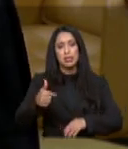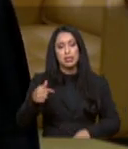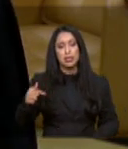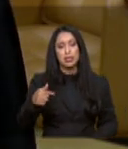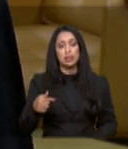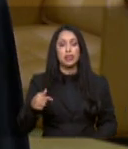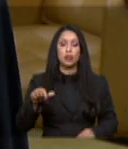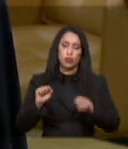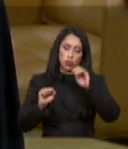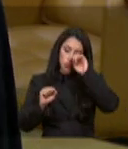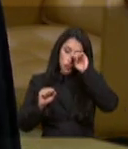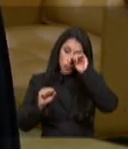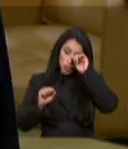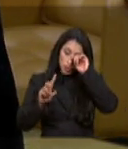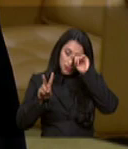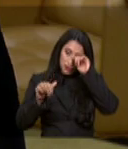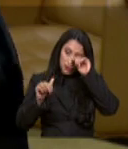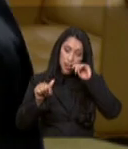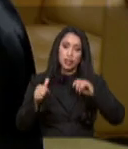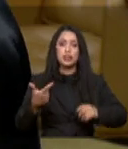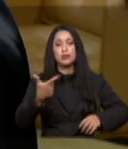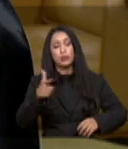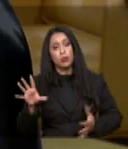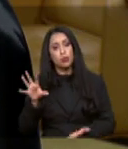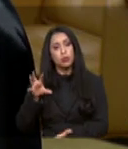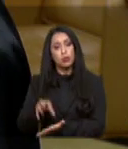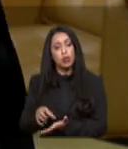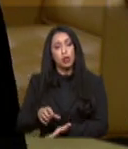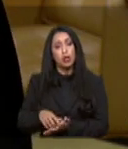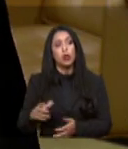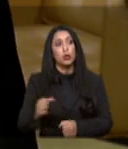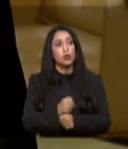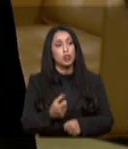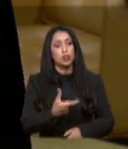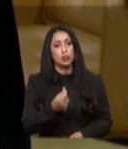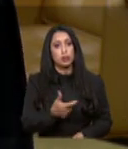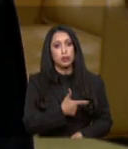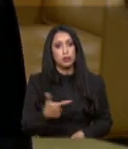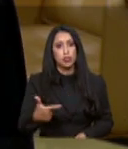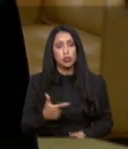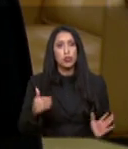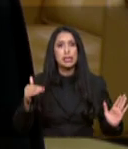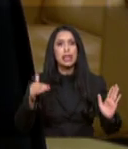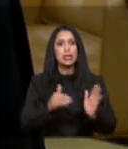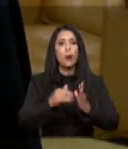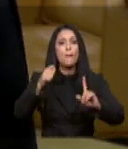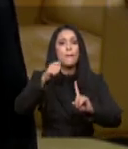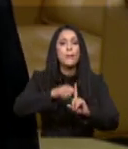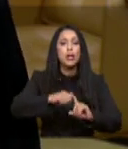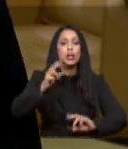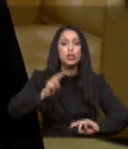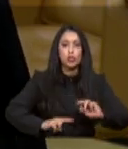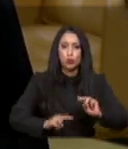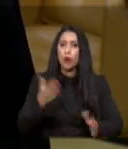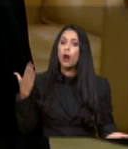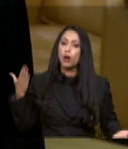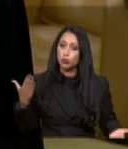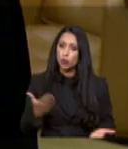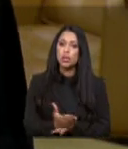o ICMBio, com nomeações ainda no ano de 2022 até o mês de junho, já com